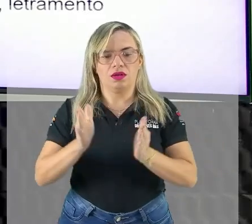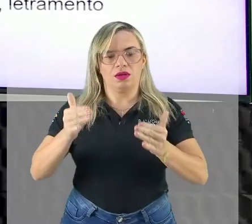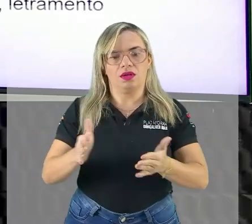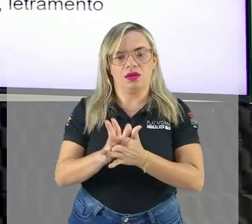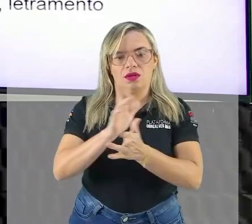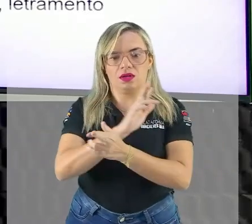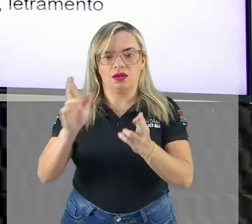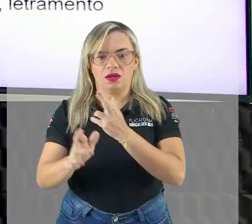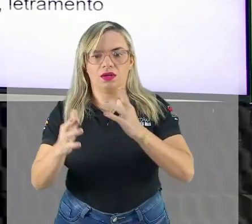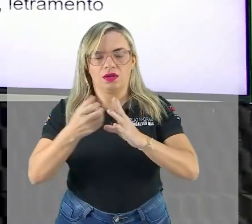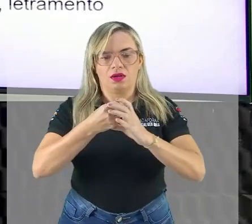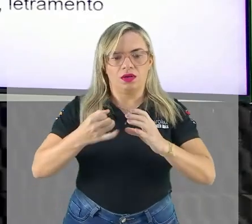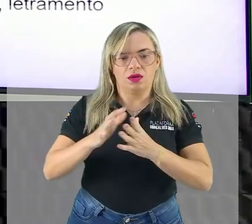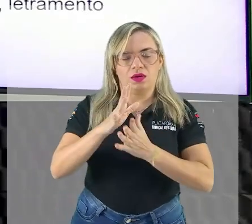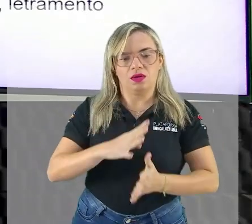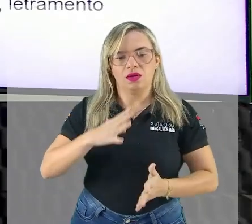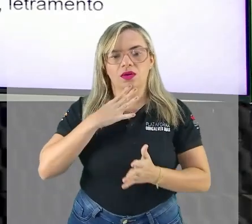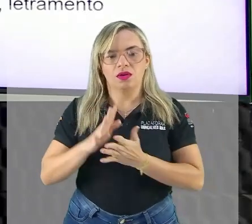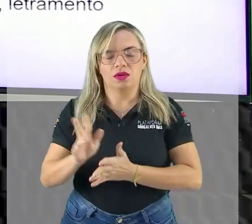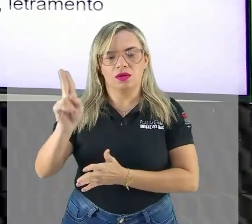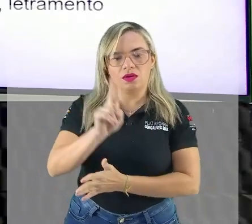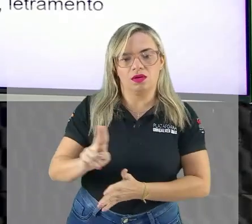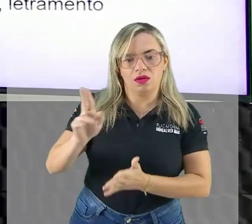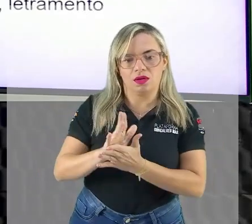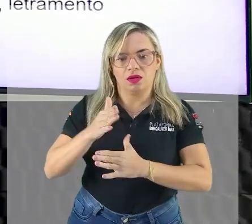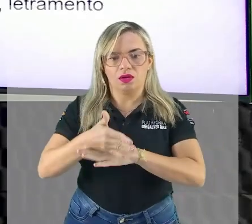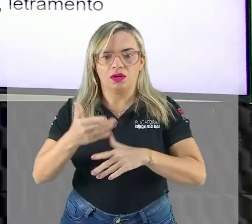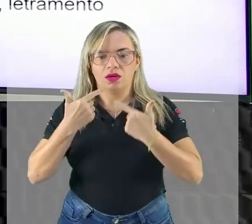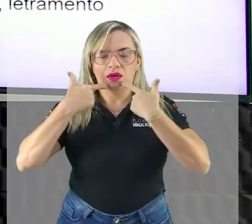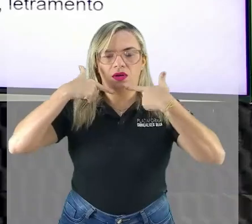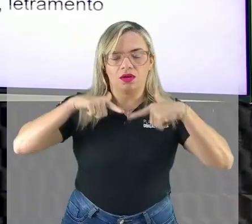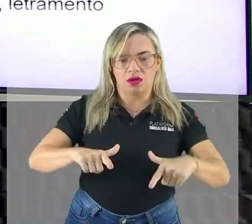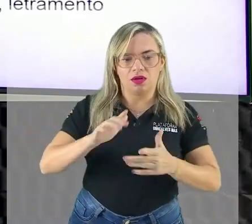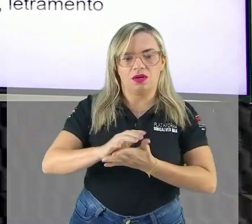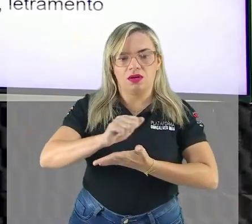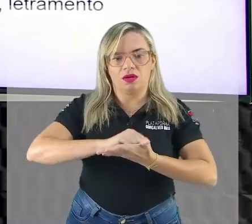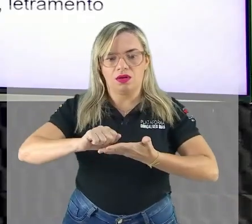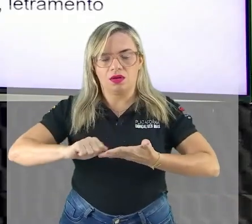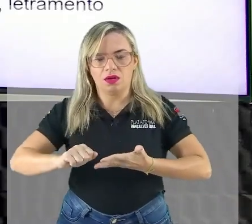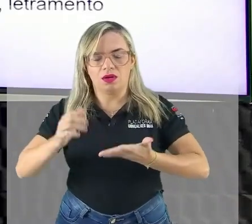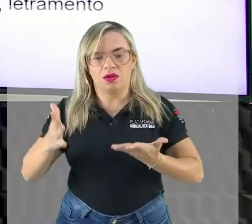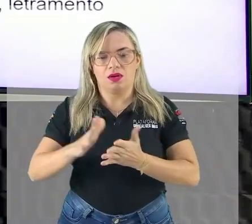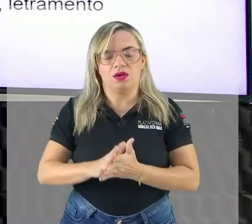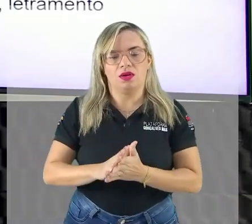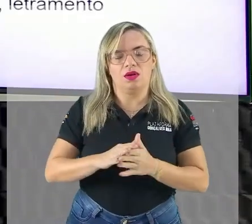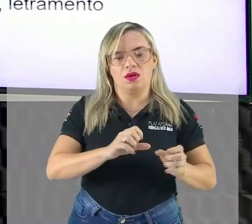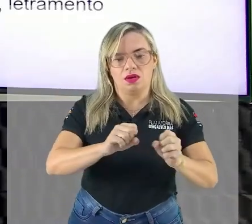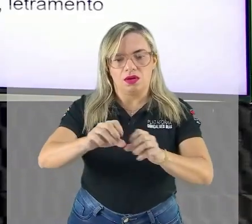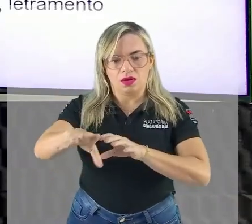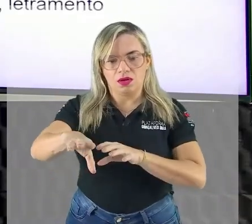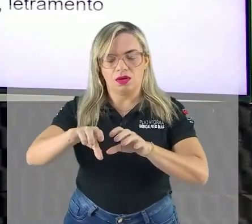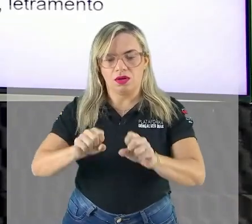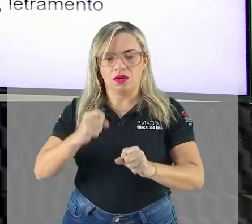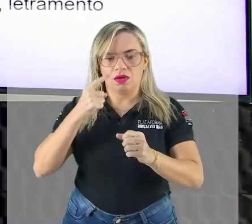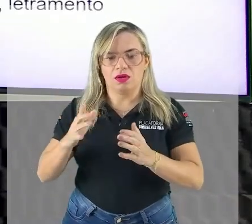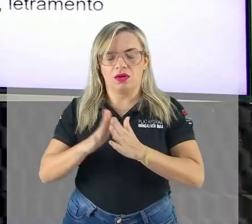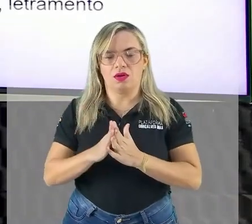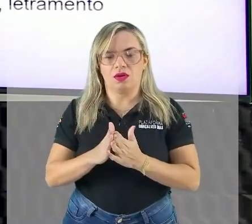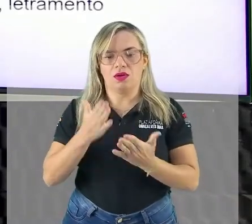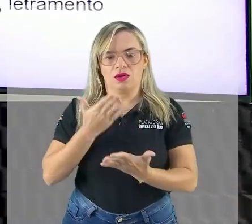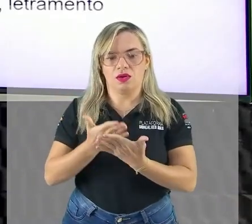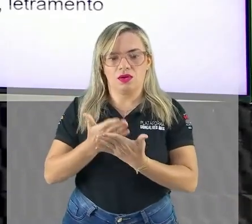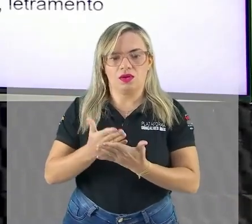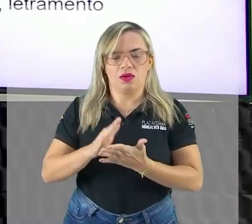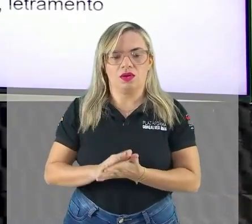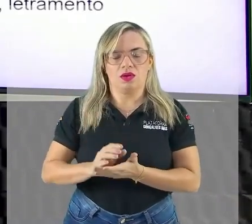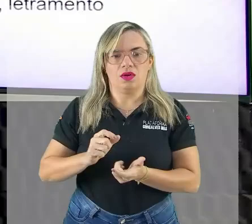como conhecimento de seu uso, acesso à linguagem letrada, nível de instrução, escolaridade, letramento